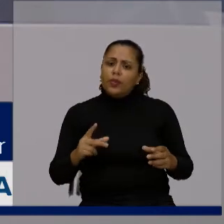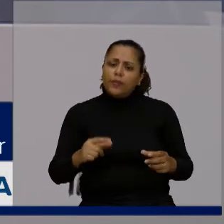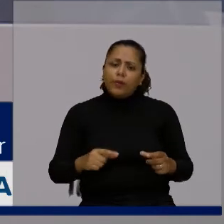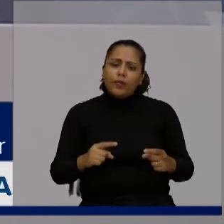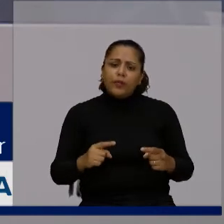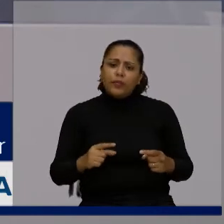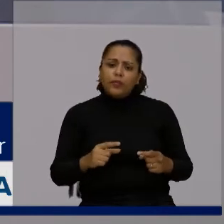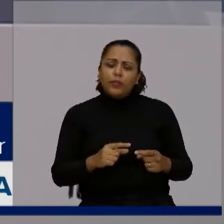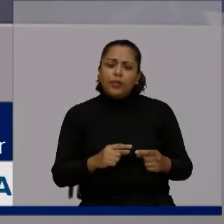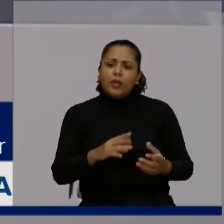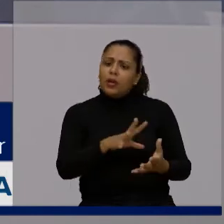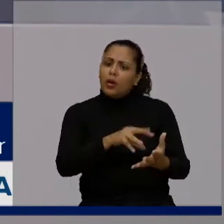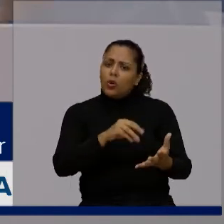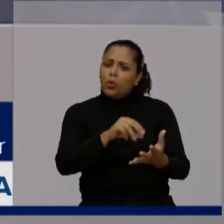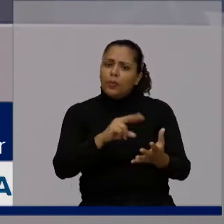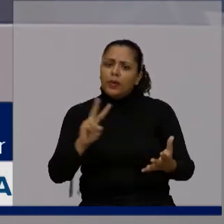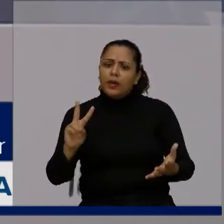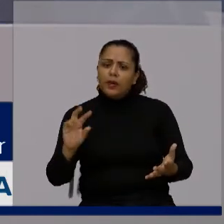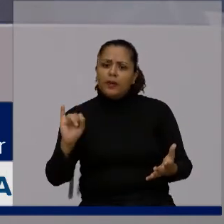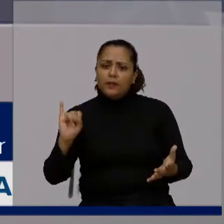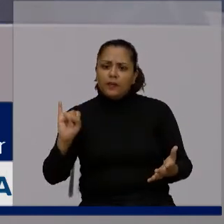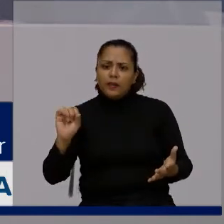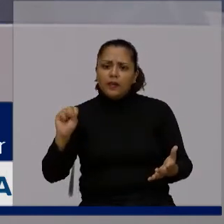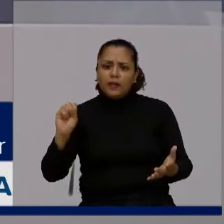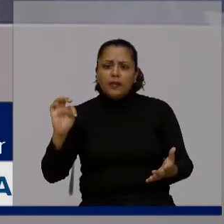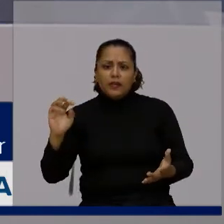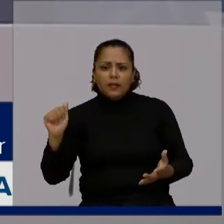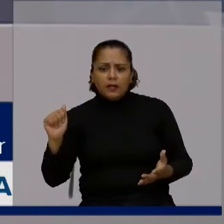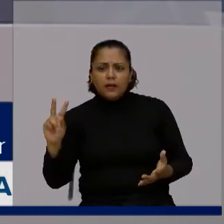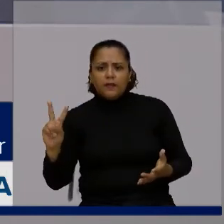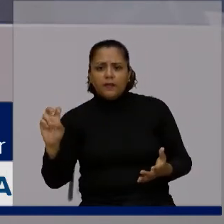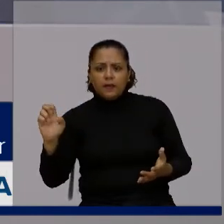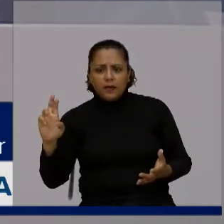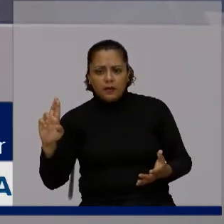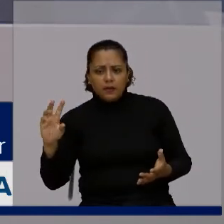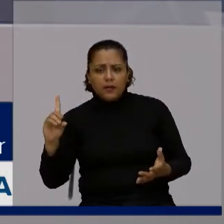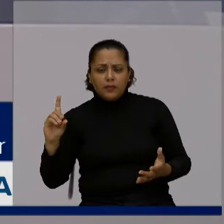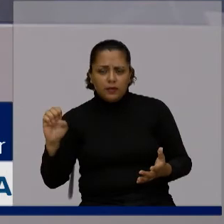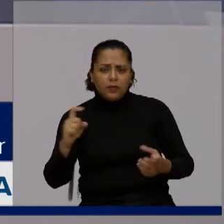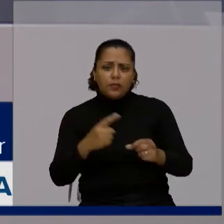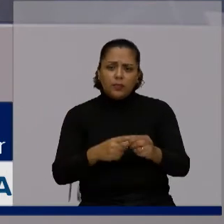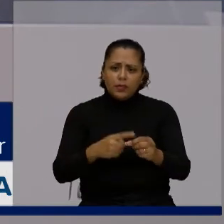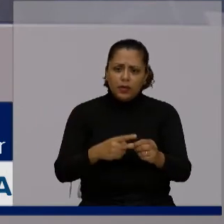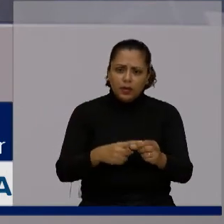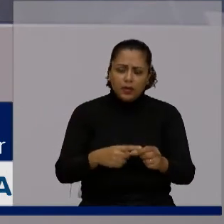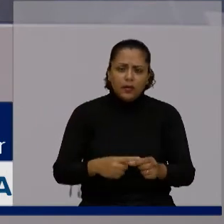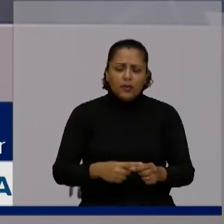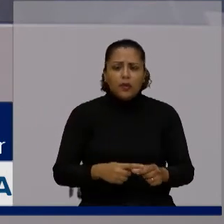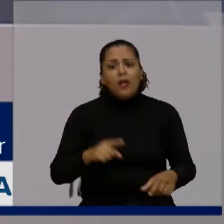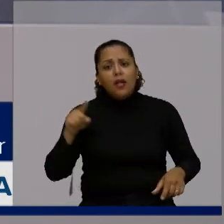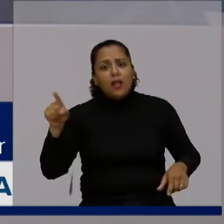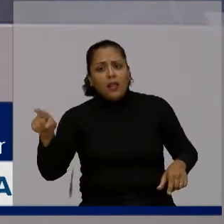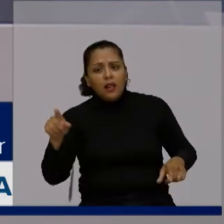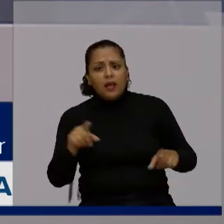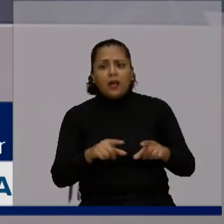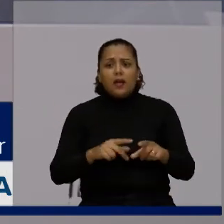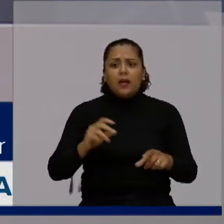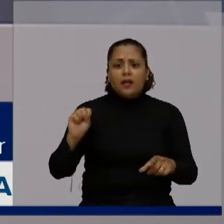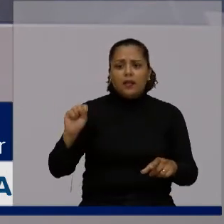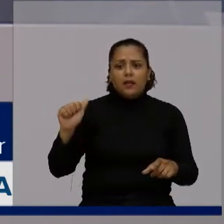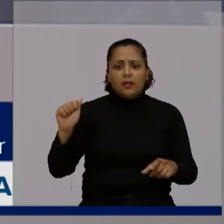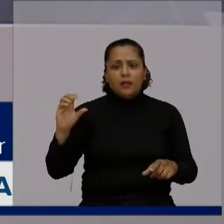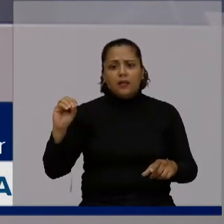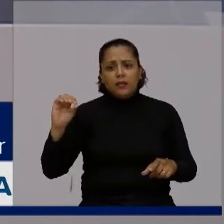de futebol muito bom, fizeram uma quadra excelente ao lado, lá na região merece isso também, não só lá no Jardim São José, como